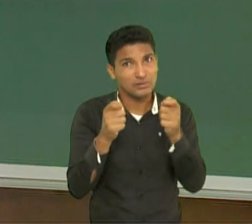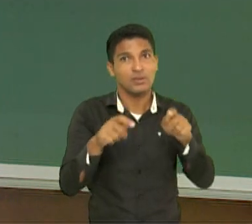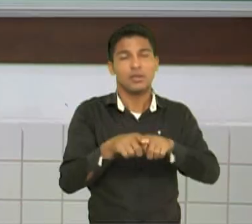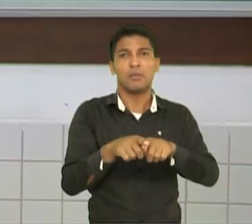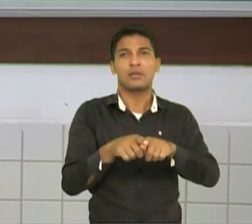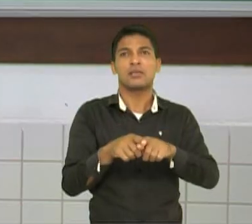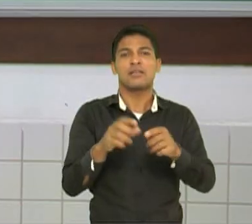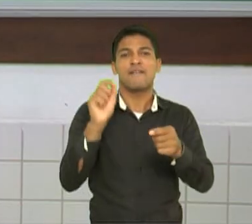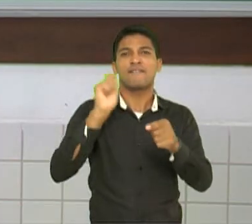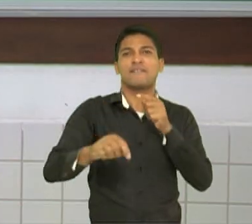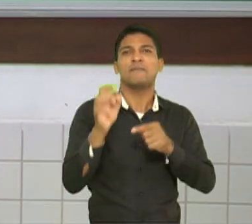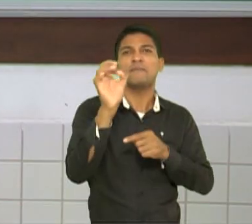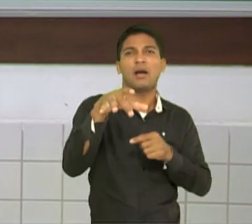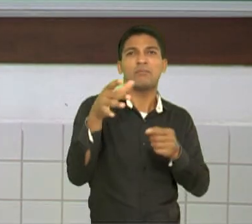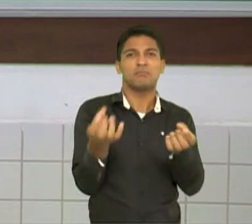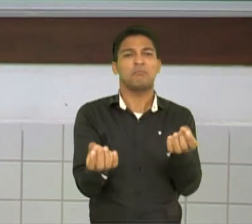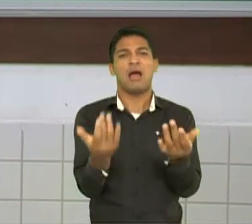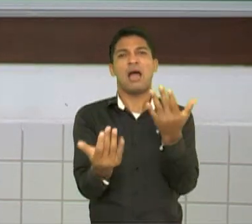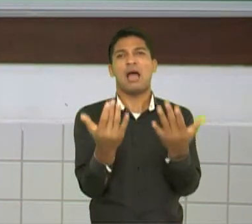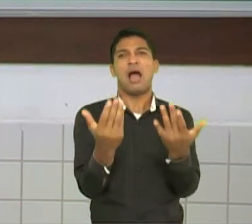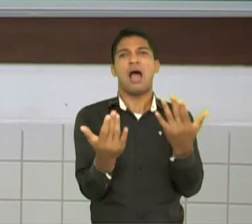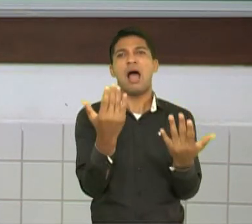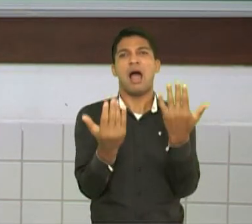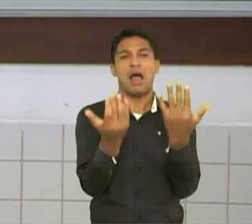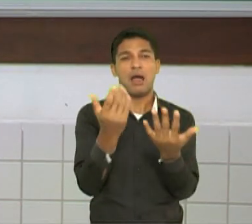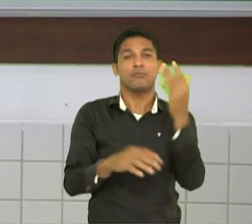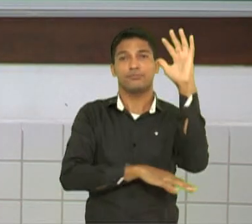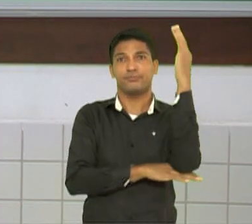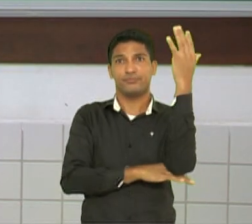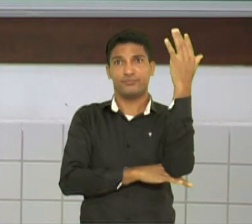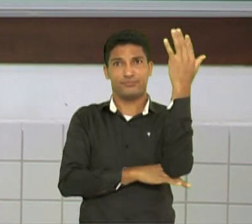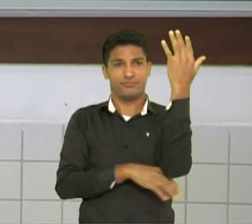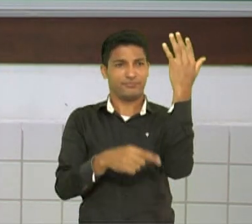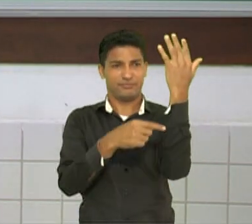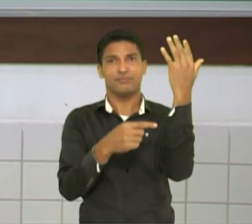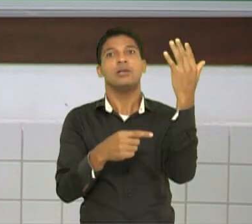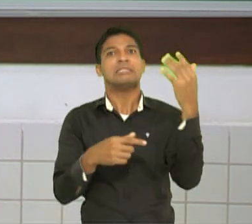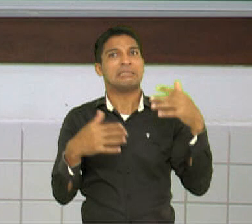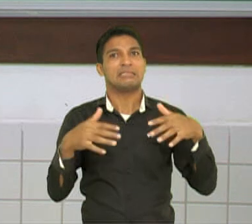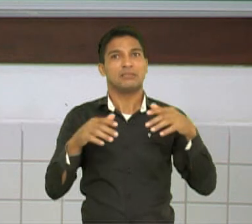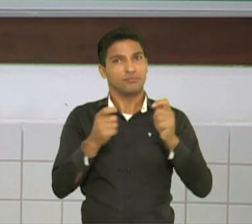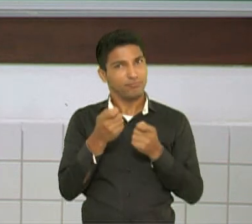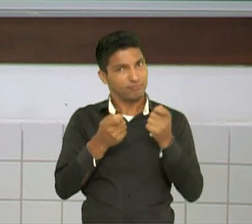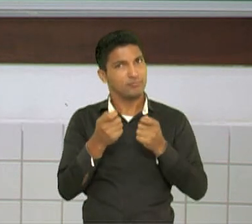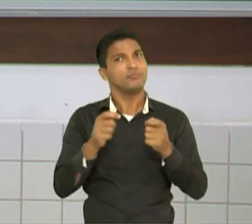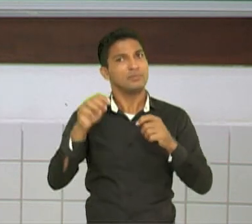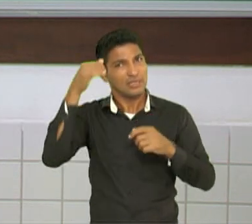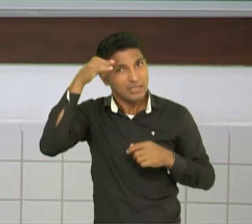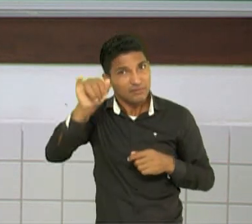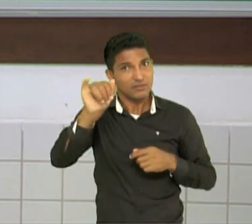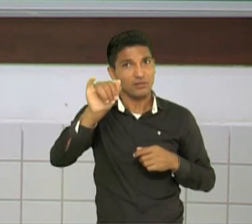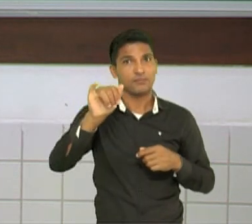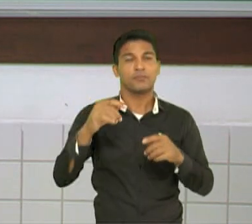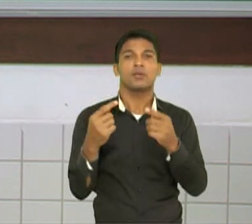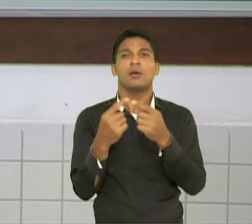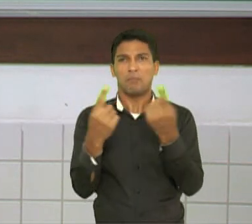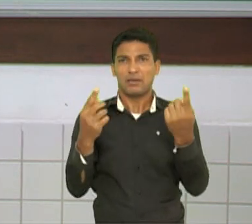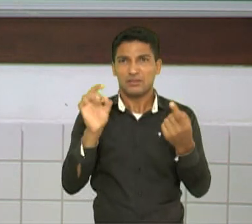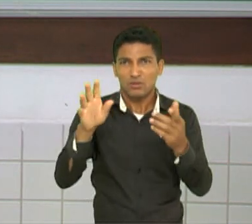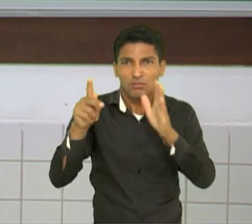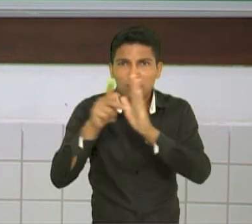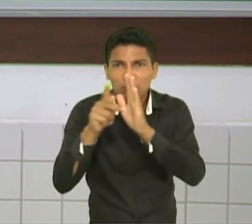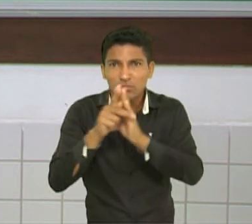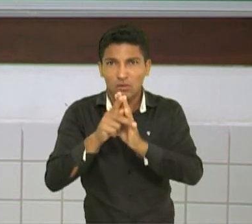da emissão de gases poluentes. São todos debates que acontecem no mundo todo, mas não podemos deixar apenas para os